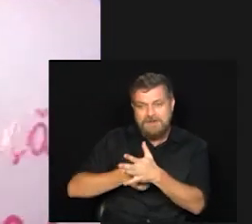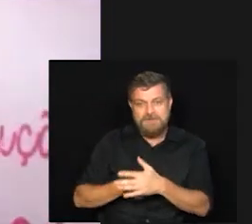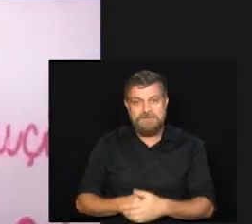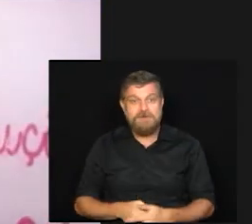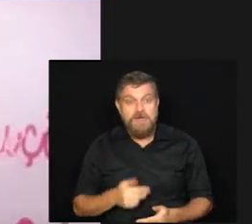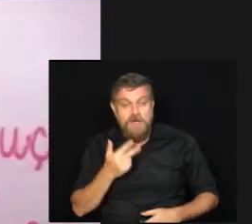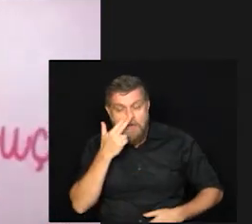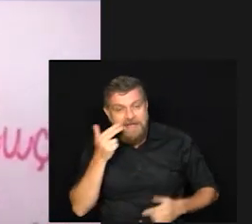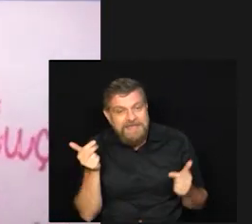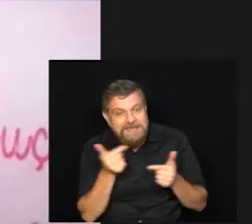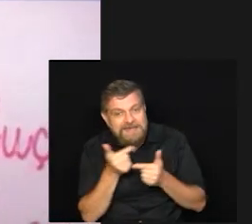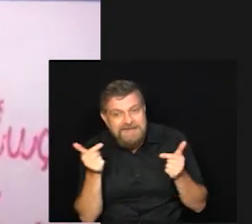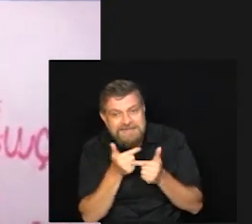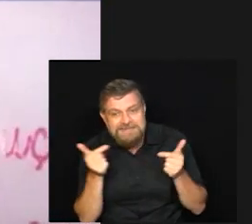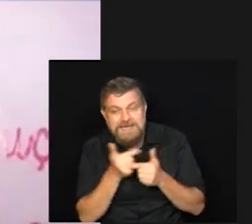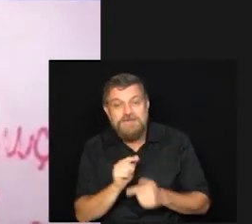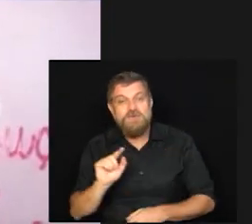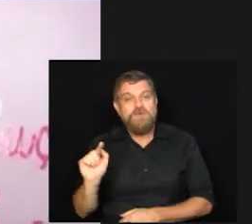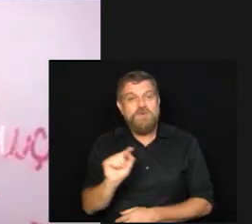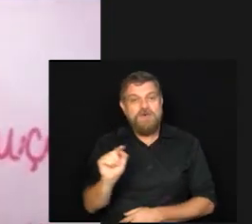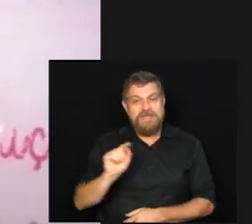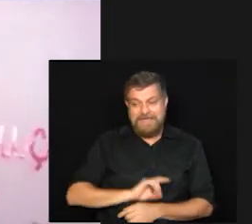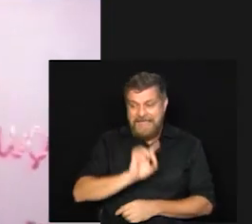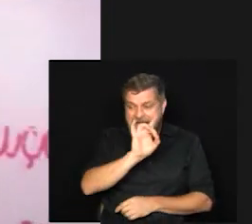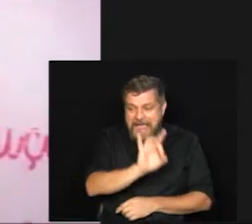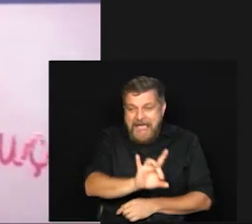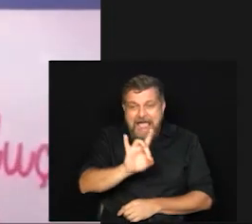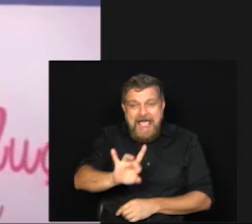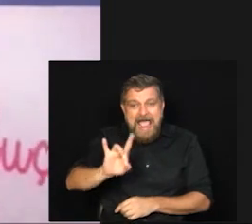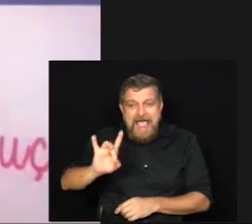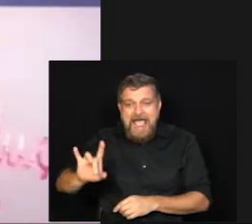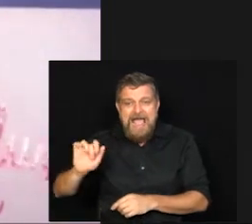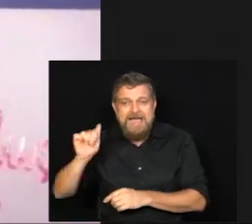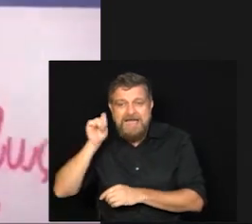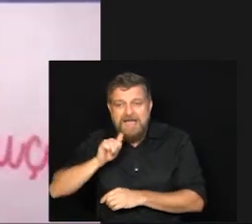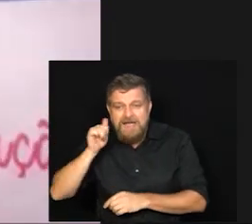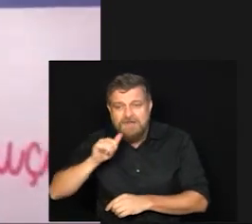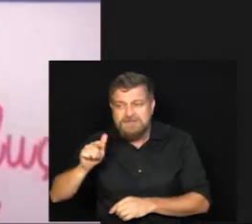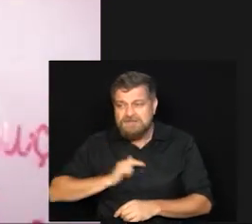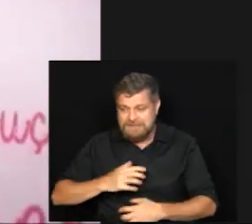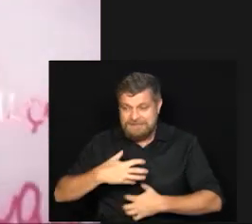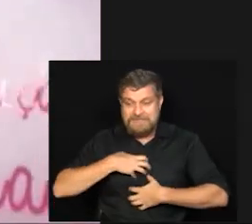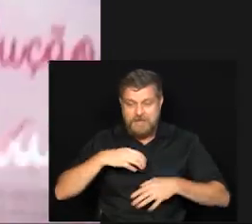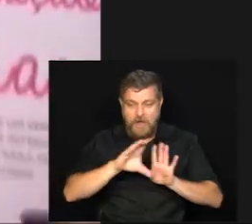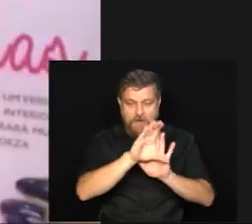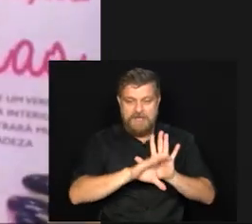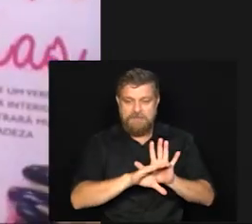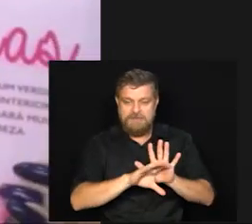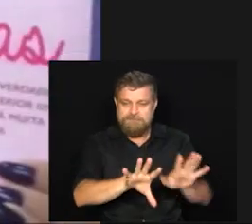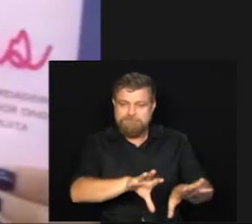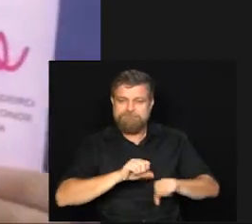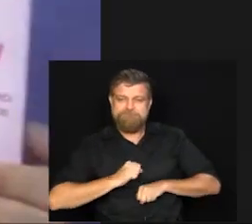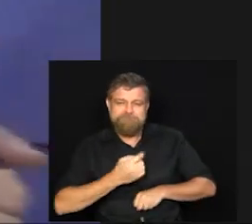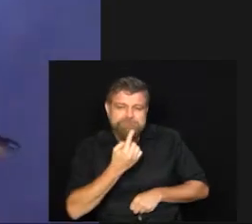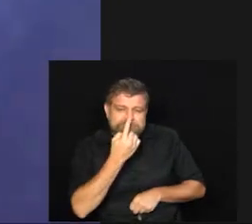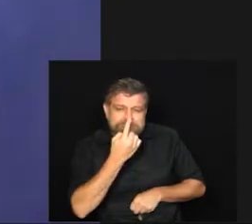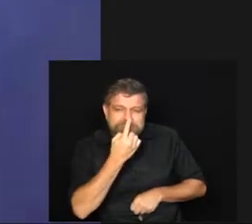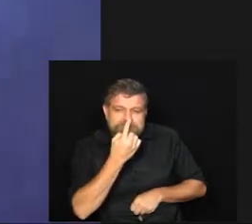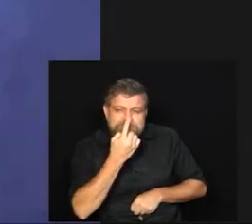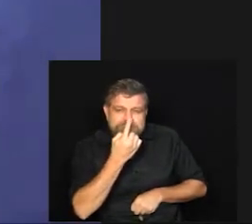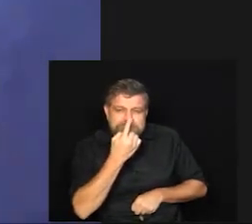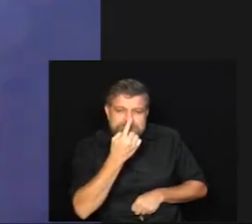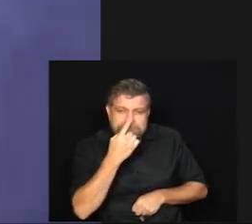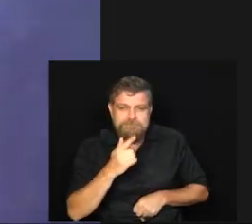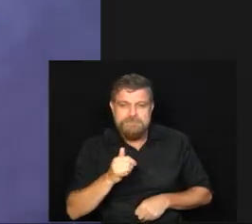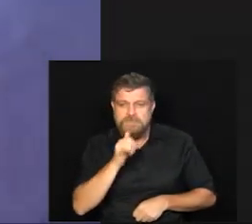engraçado porque cada pessoa sente um capítulo diferente da outra. E aí,